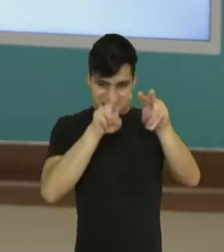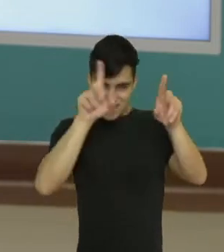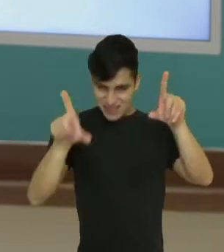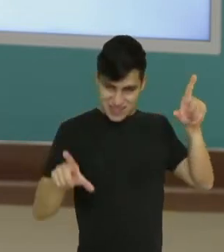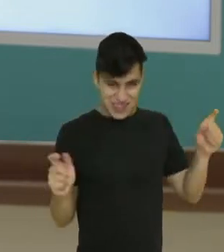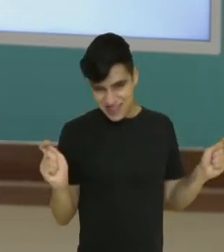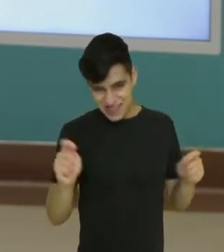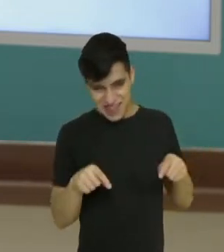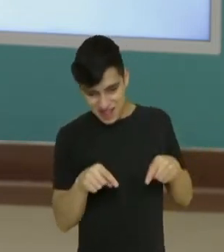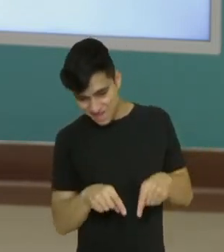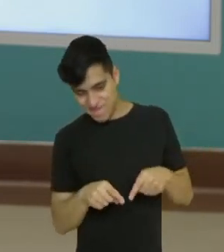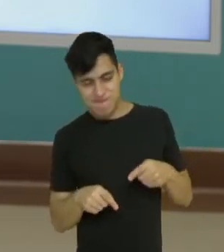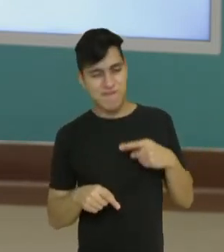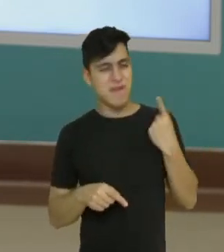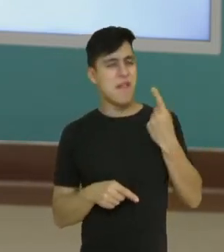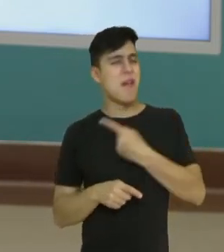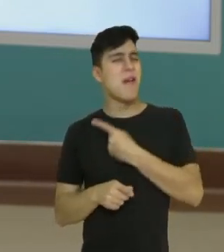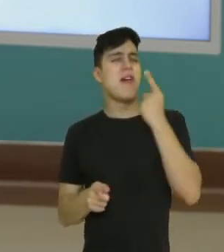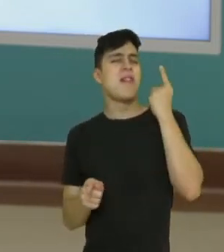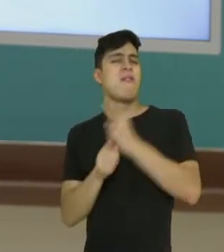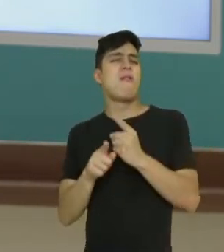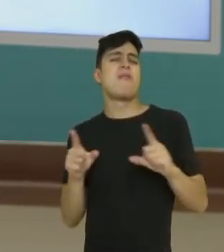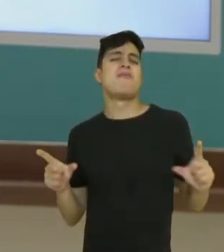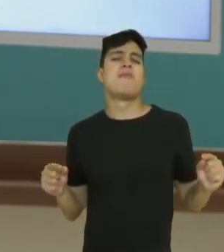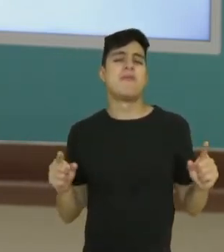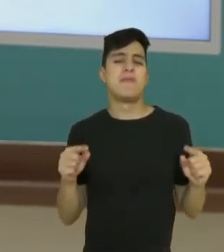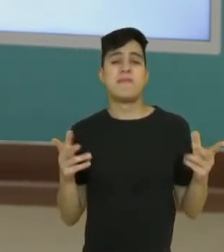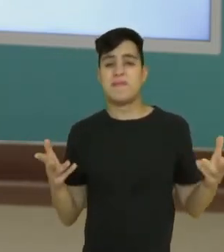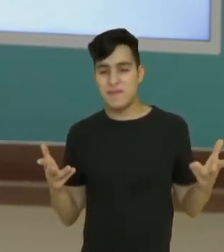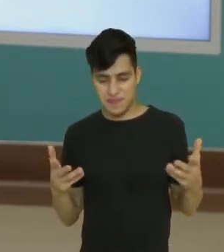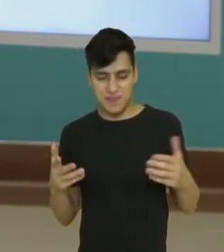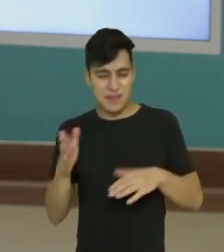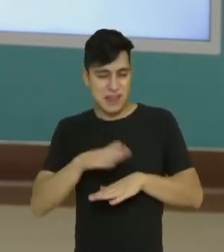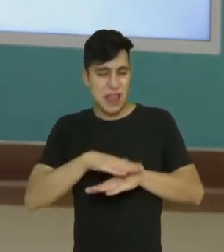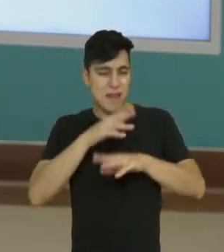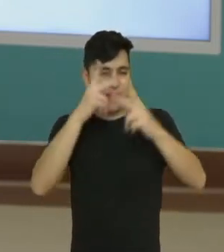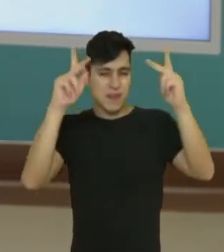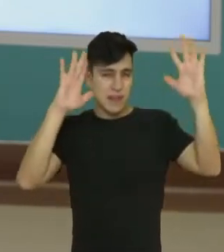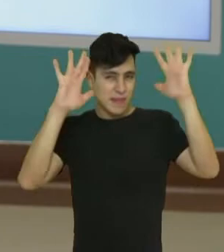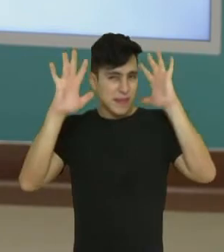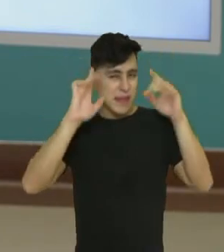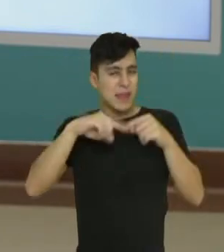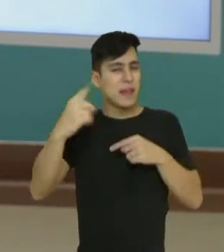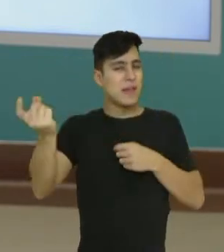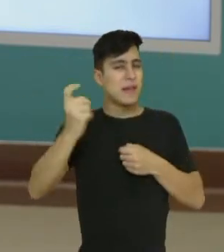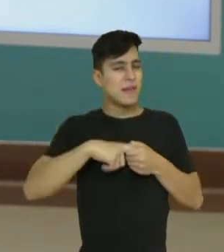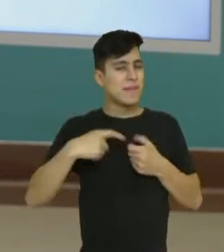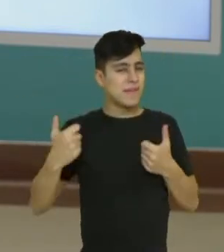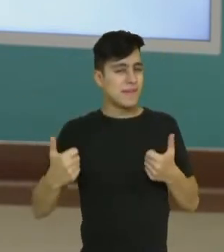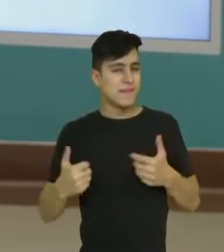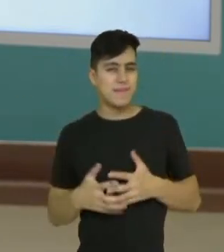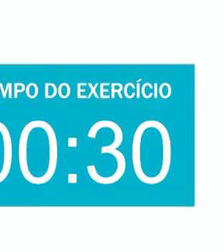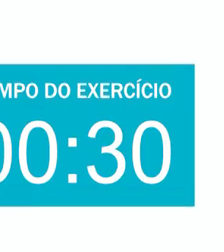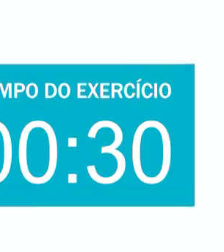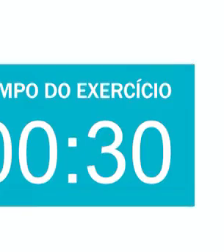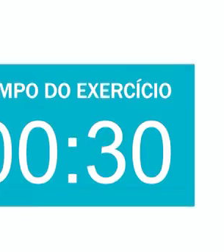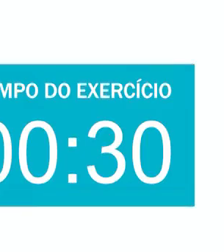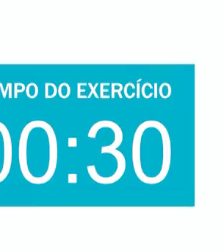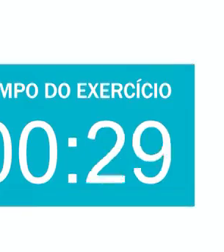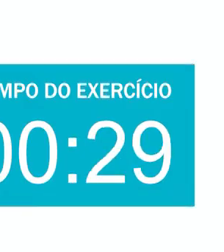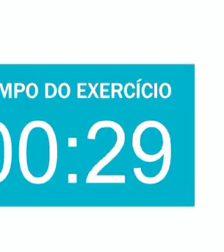O que será que nós encontraríamos no caminho? Eu vou dar um tempinho para você e eu já retorno.